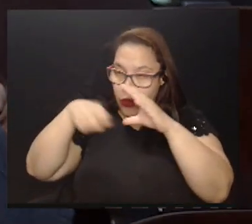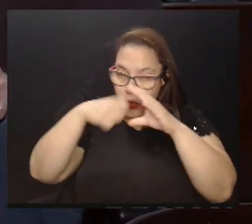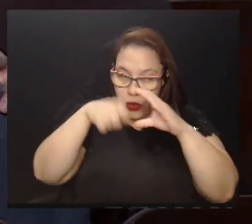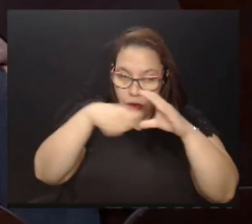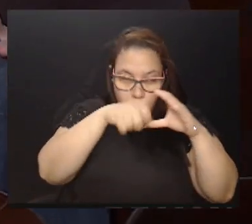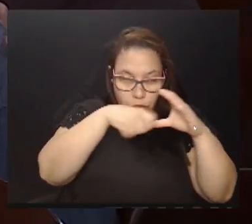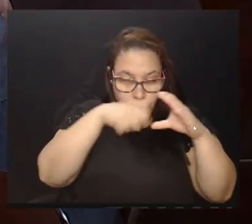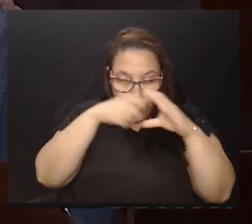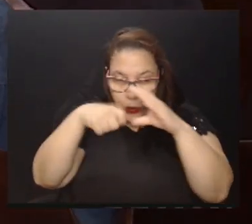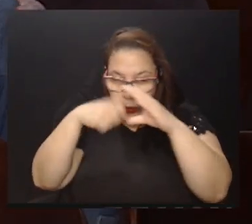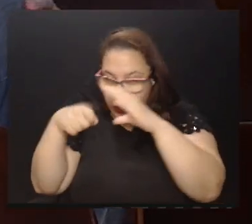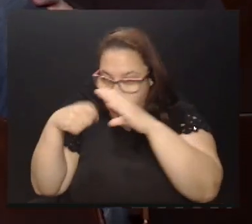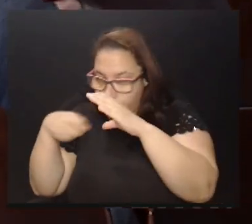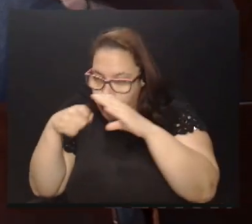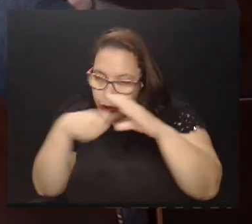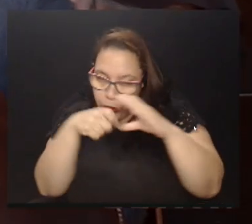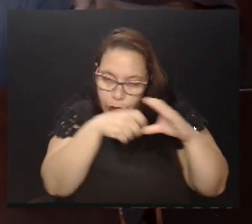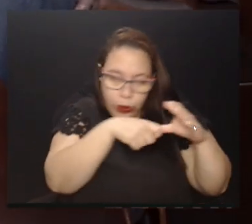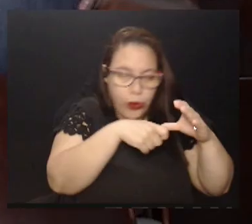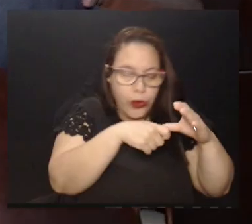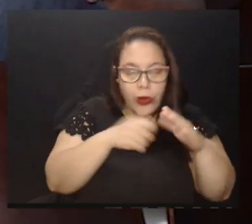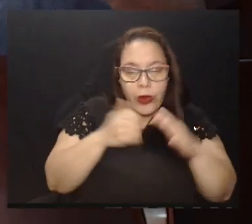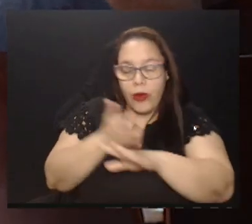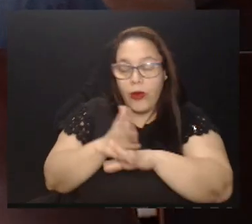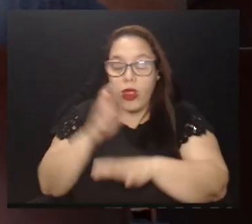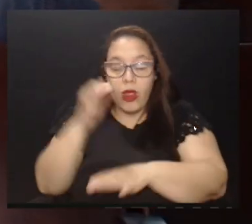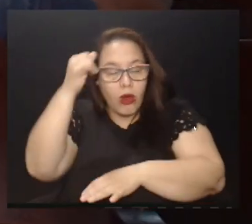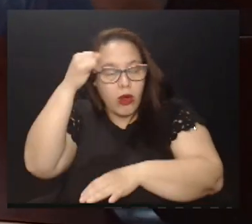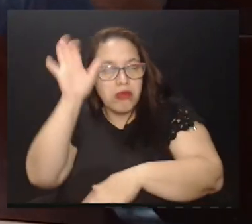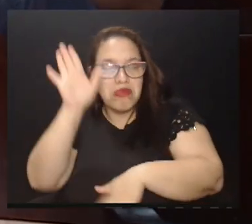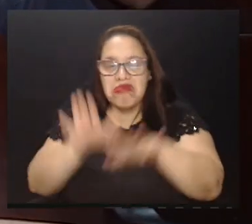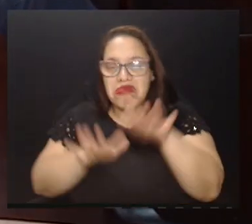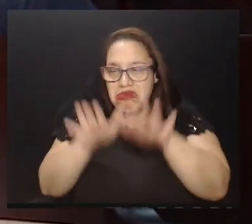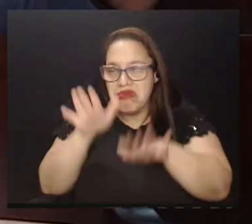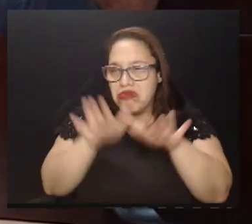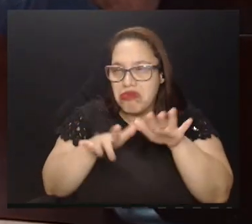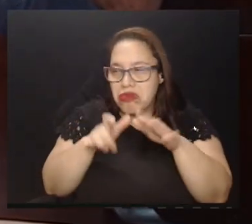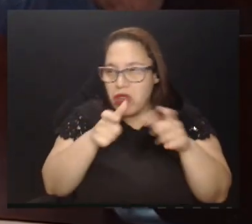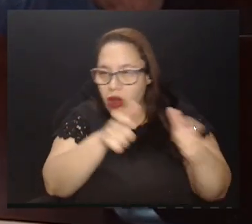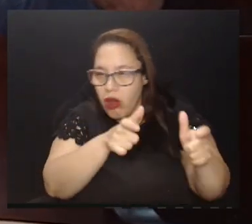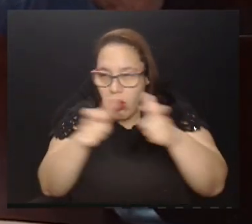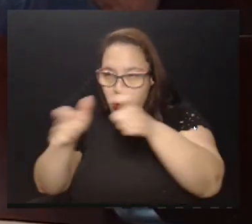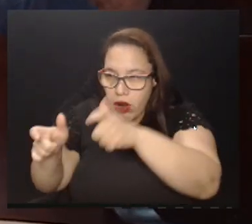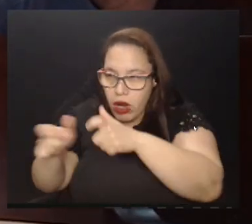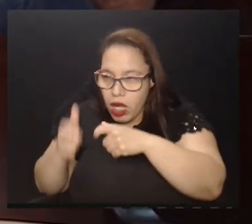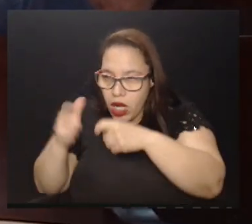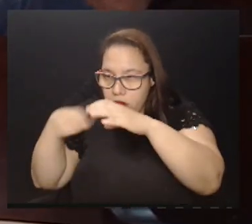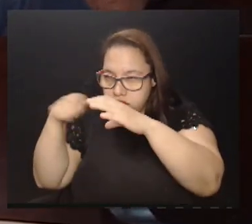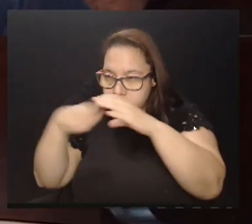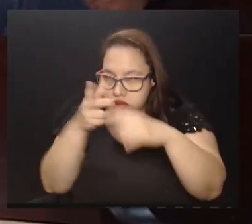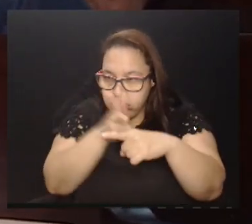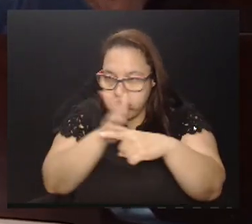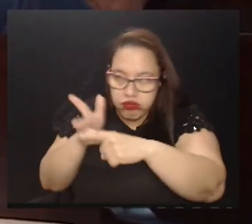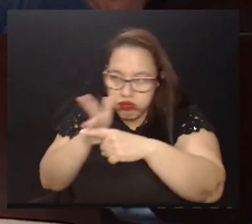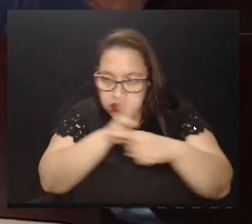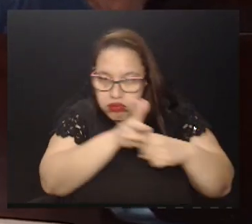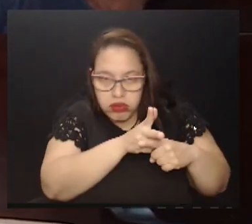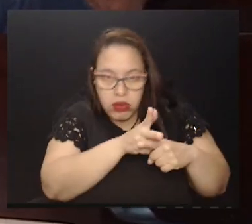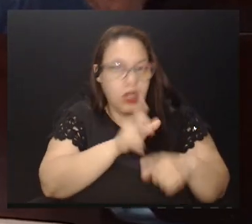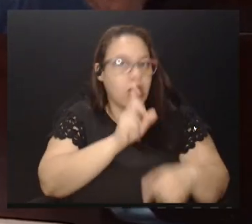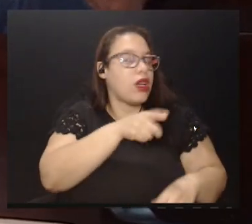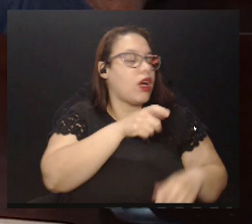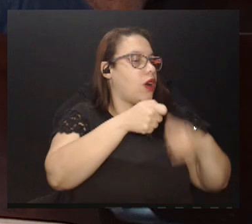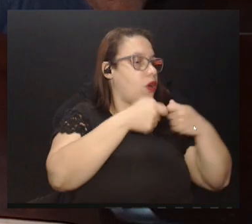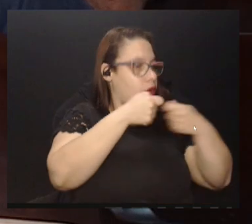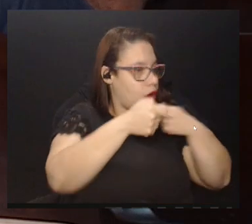filmando ele e já vou prevendo mais ou menos aonde a câmera vai estar. Olha só. Então o que eu faço? Você sabe quando eu faço a matéria, eu faço a mesma coisa?